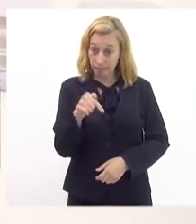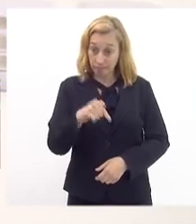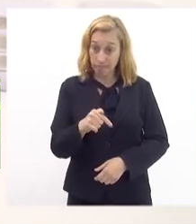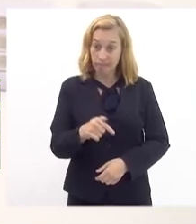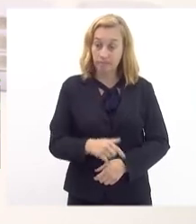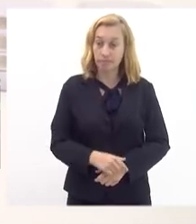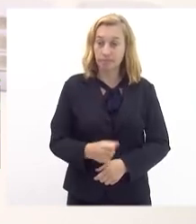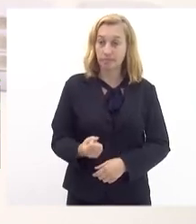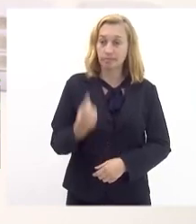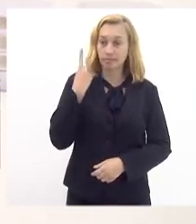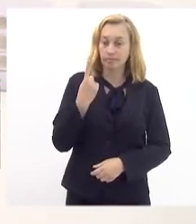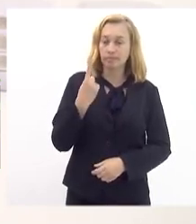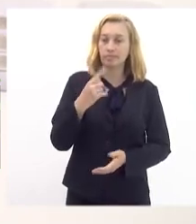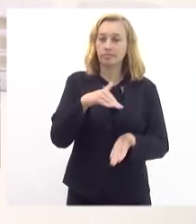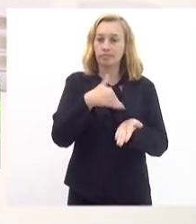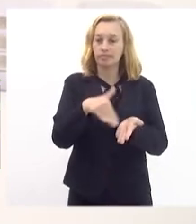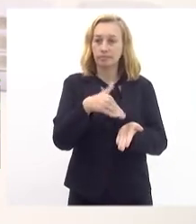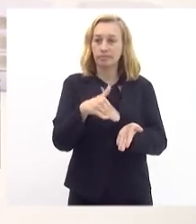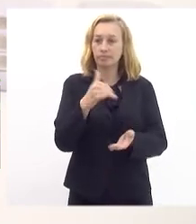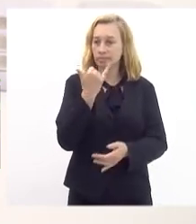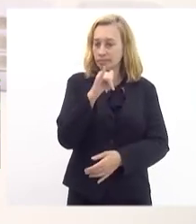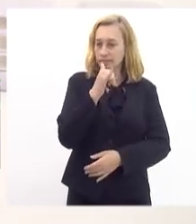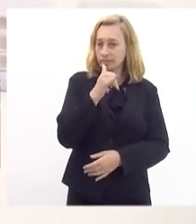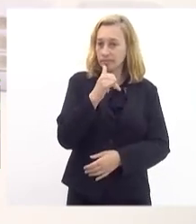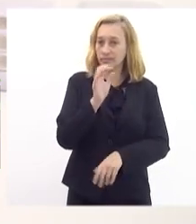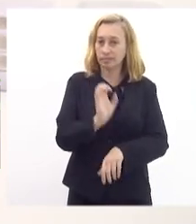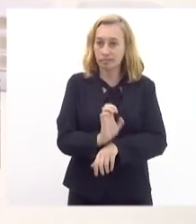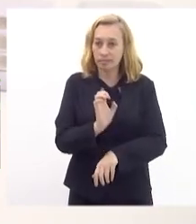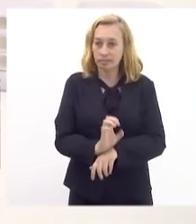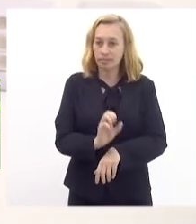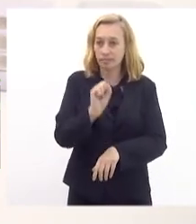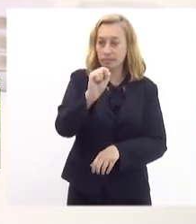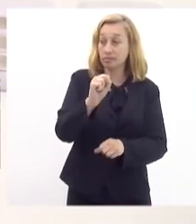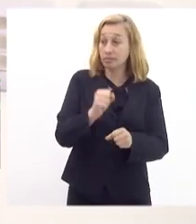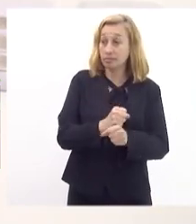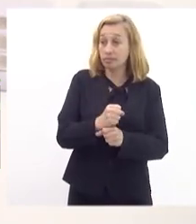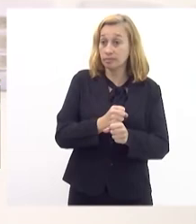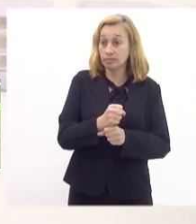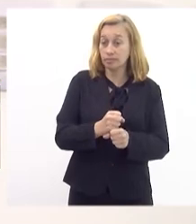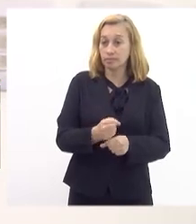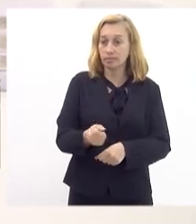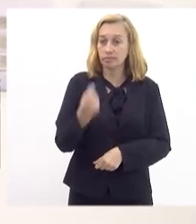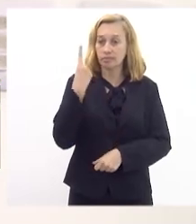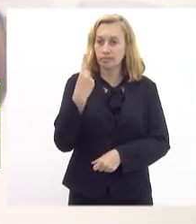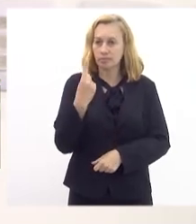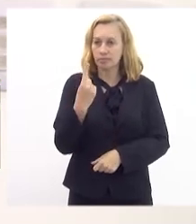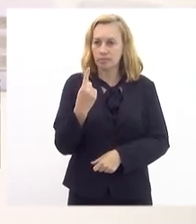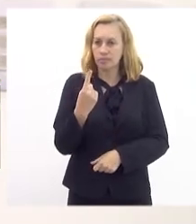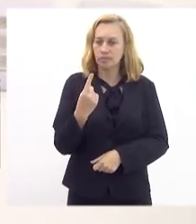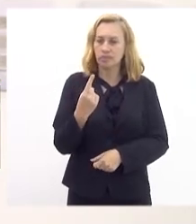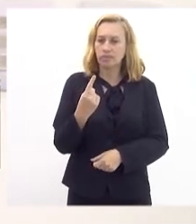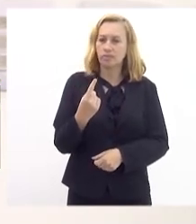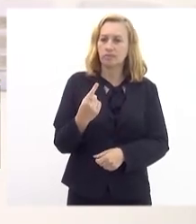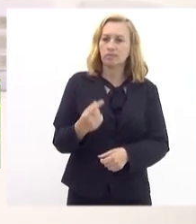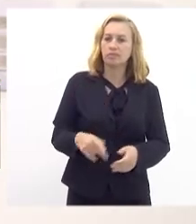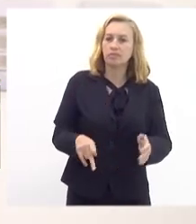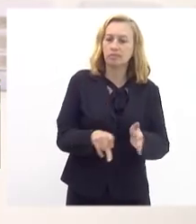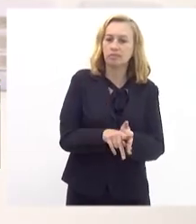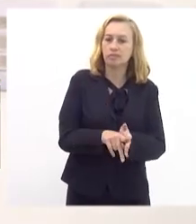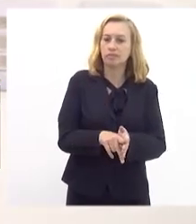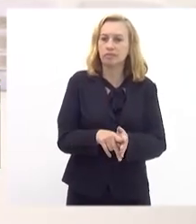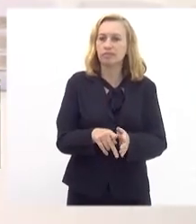como e secretário de energia do Estado durante oito anos ex-membro do Conselho Nacional de política